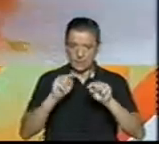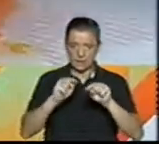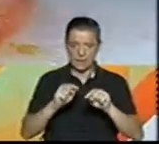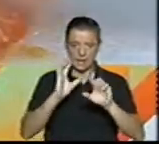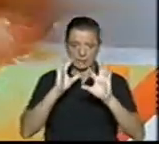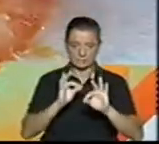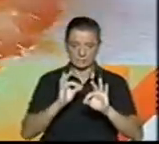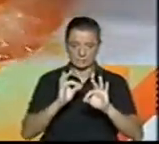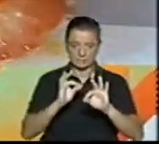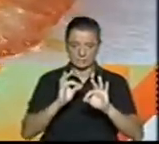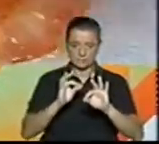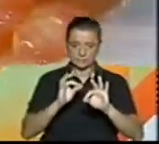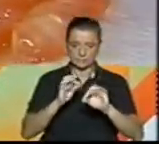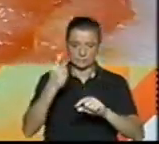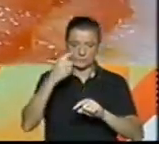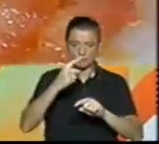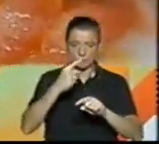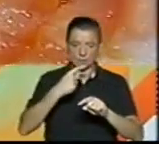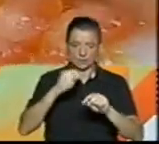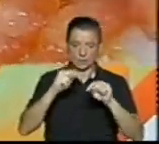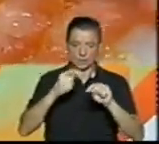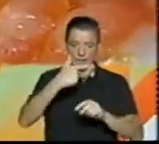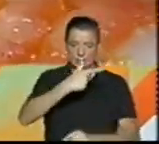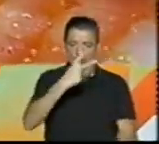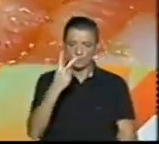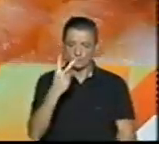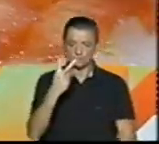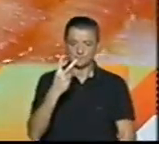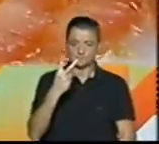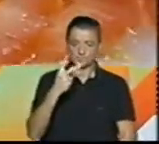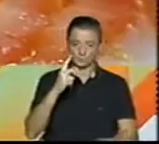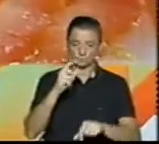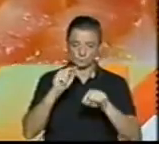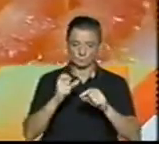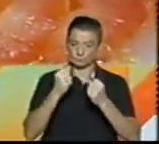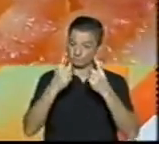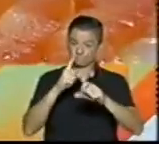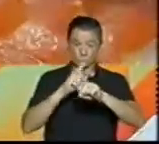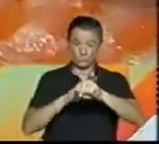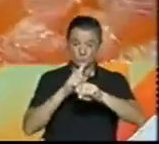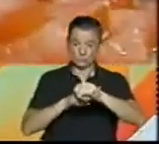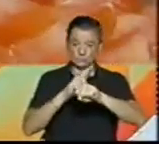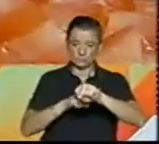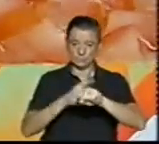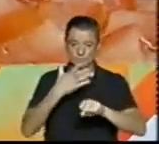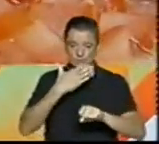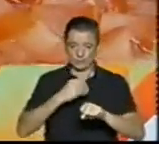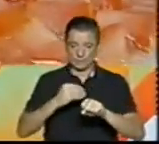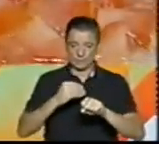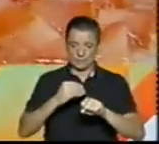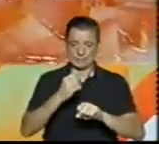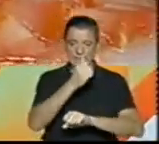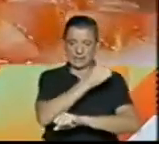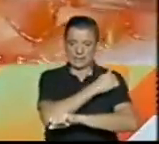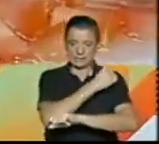assim muito alto, propositadamente. Fica, porque nós estamos aqui na televisão e temos pouco tempo, de maneira que eu quero. Mas em casa é